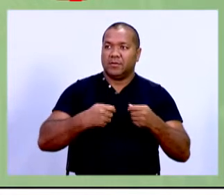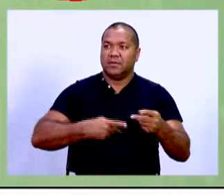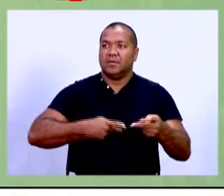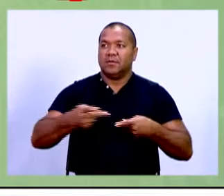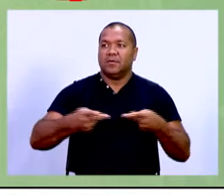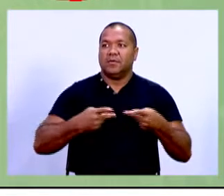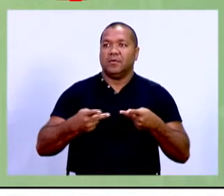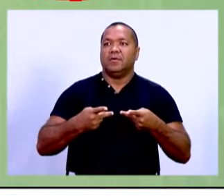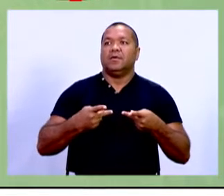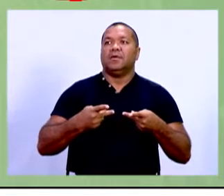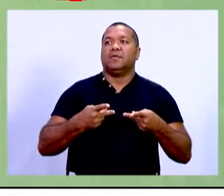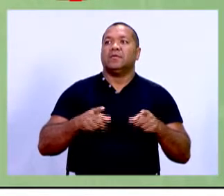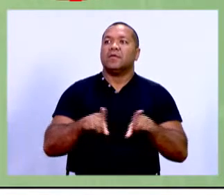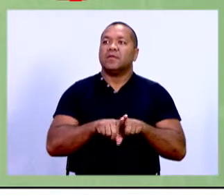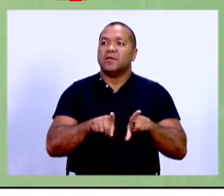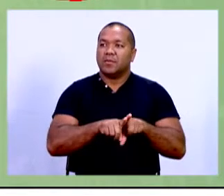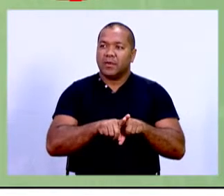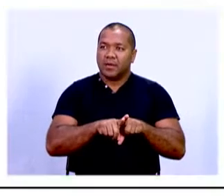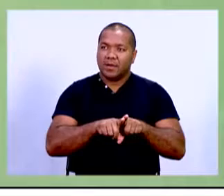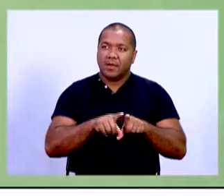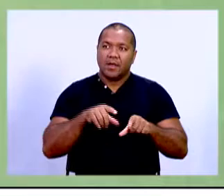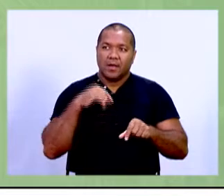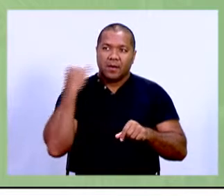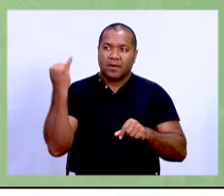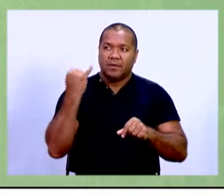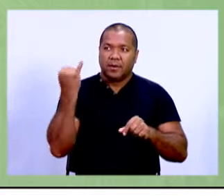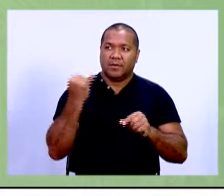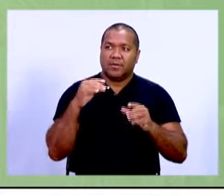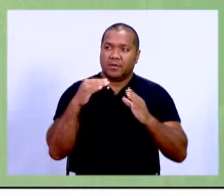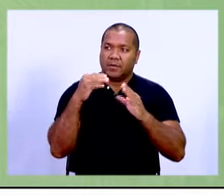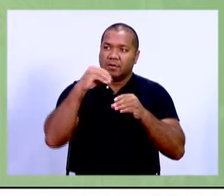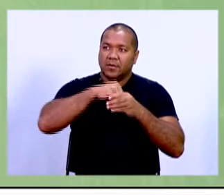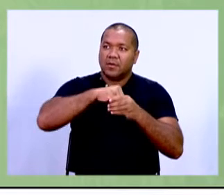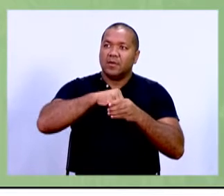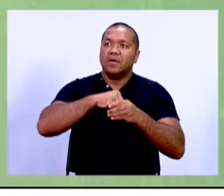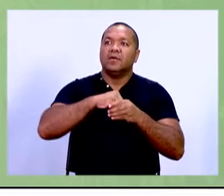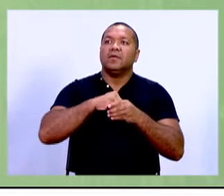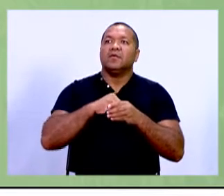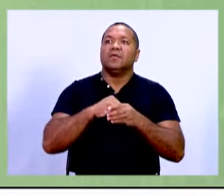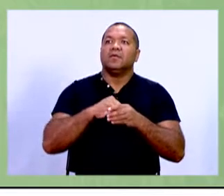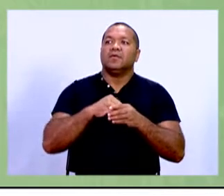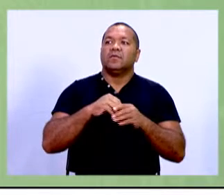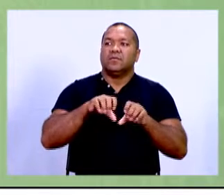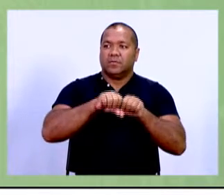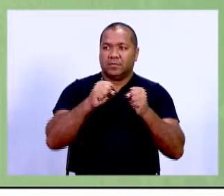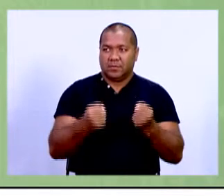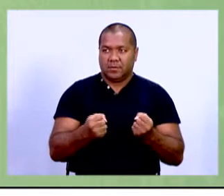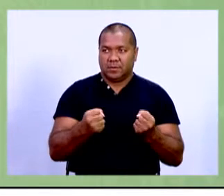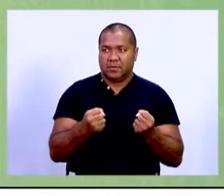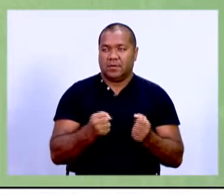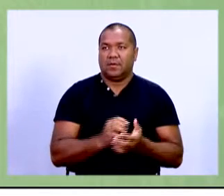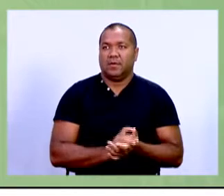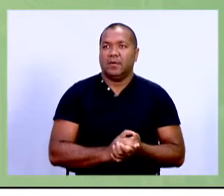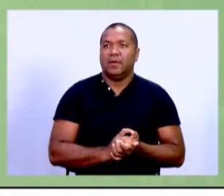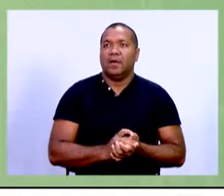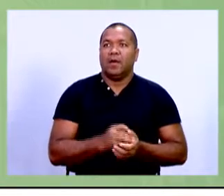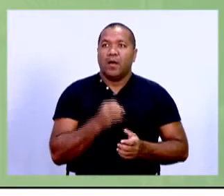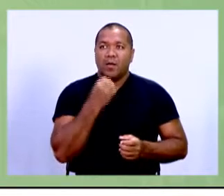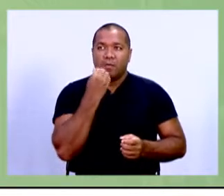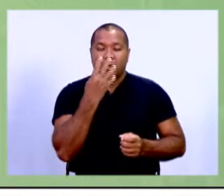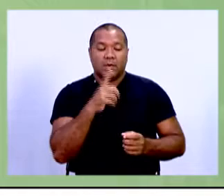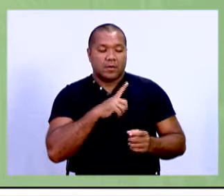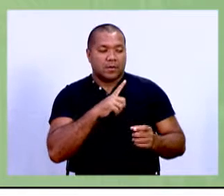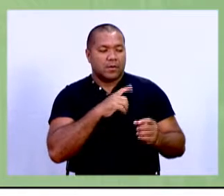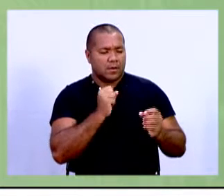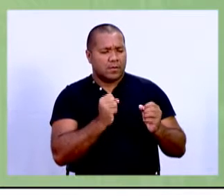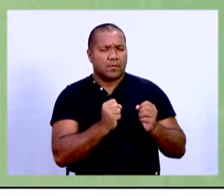que também é a fase mais importante dentro do nosso sistema. Bom, então eu tenho aqui